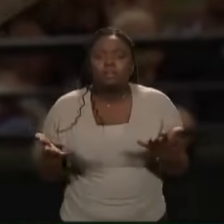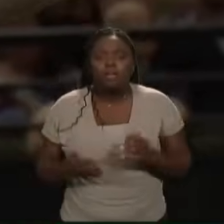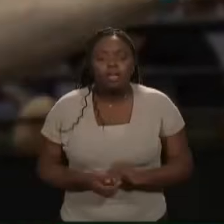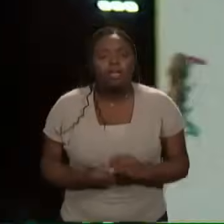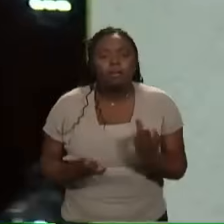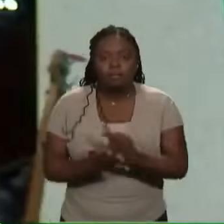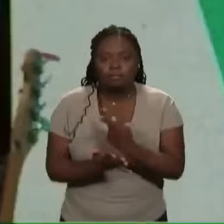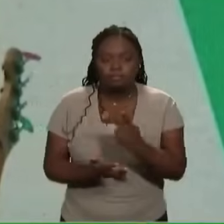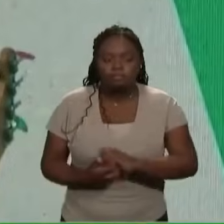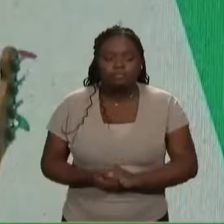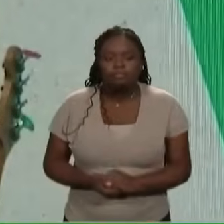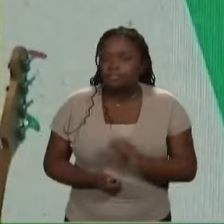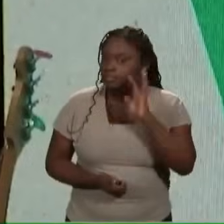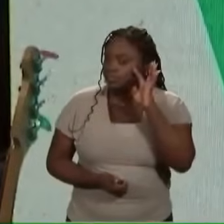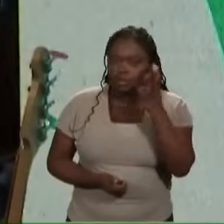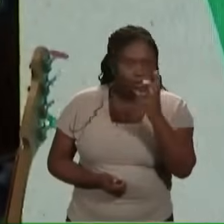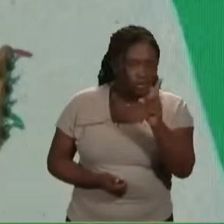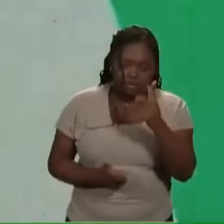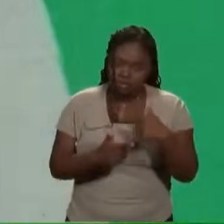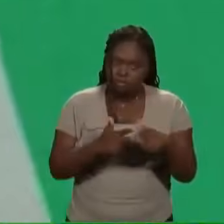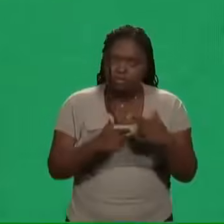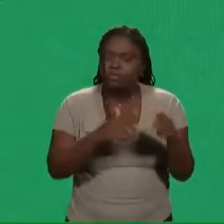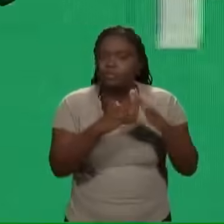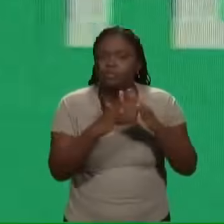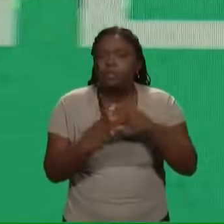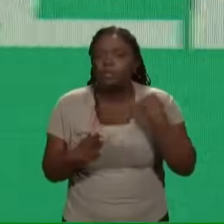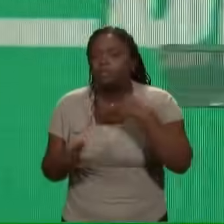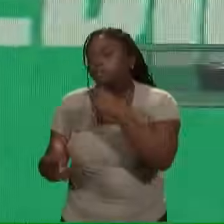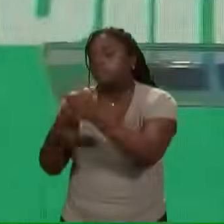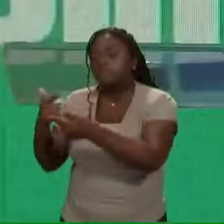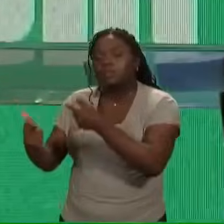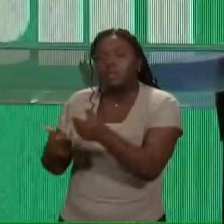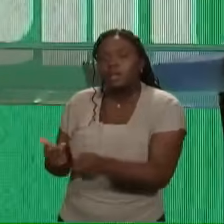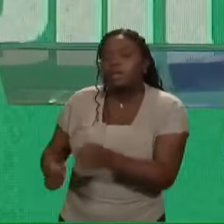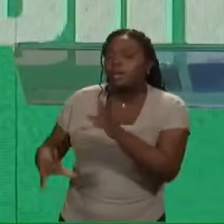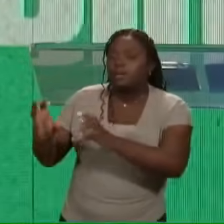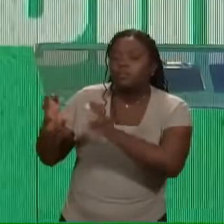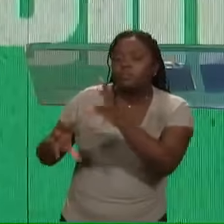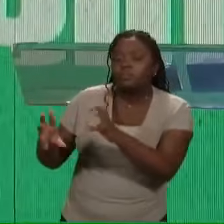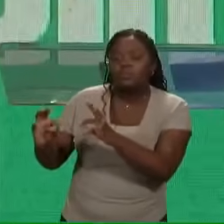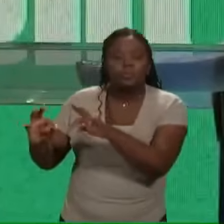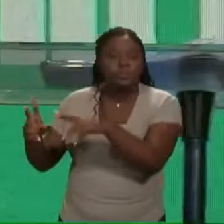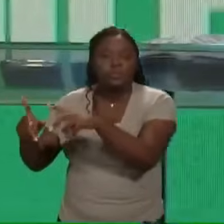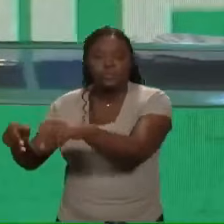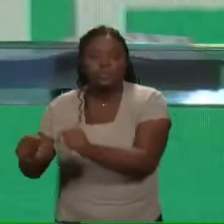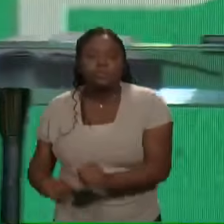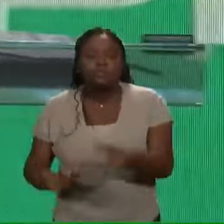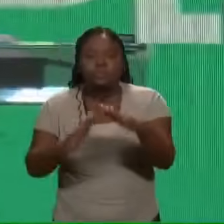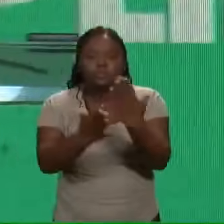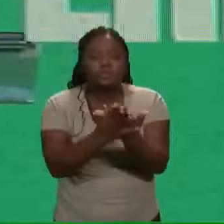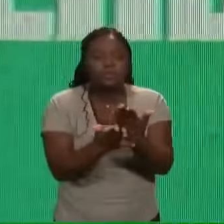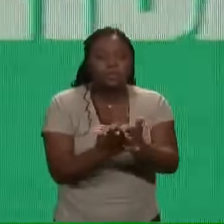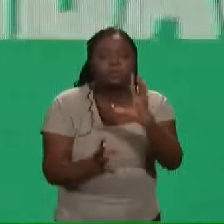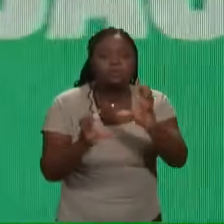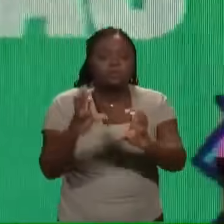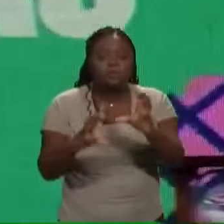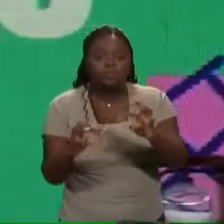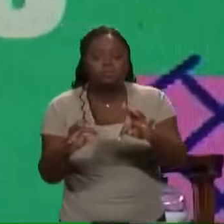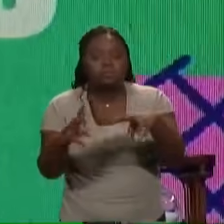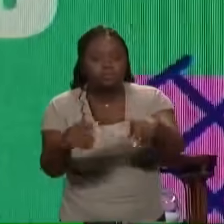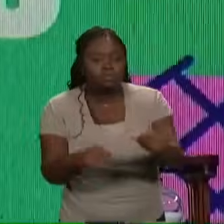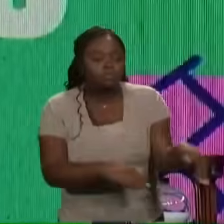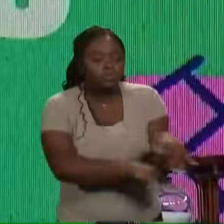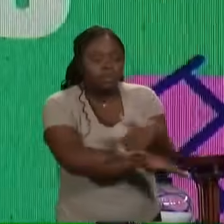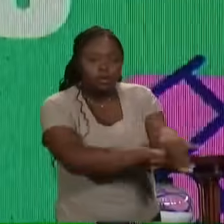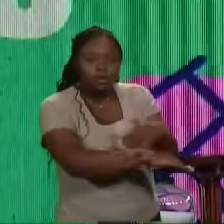Aí o que que acontece? Não resolve o problema em casa, vai pro trabalho, caça confusão com todo mundo no trabalho, vai pra escola, briga com os colegas, vai